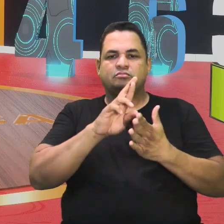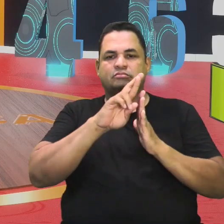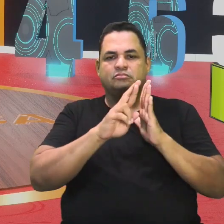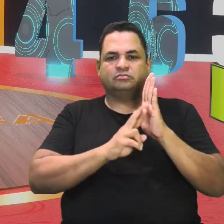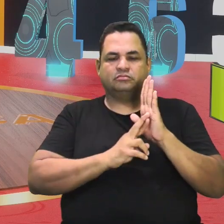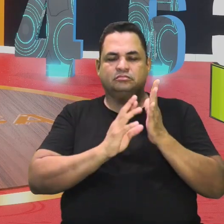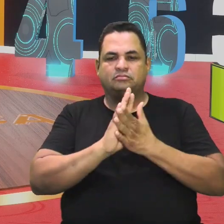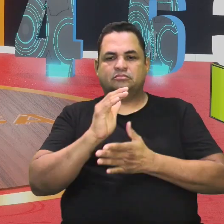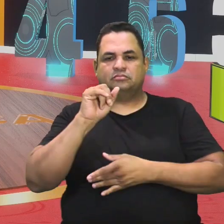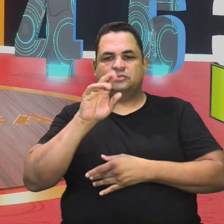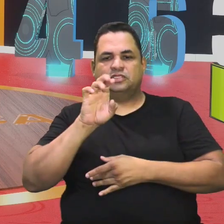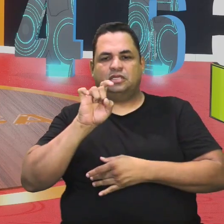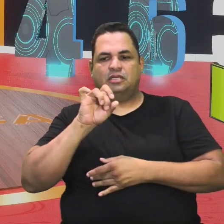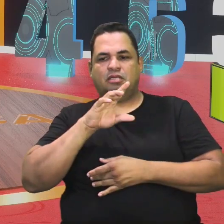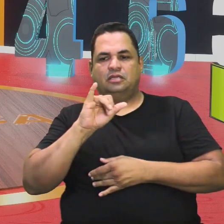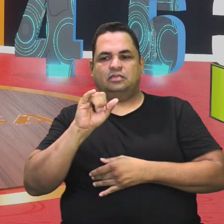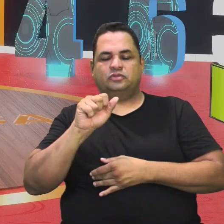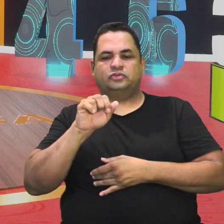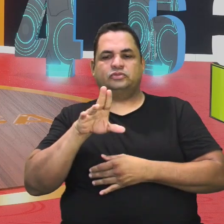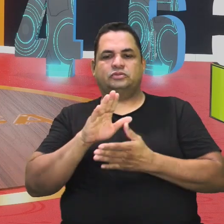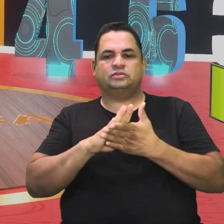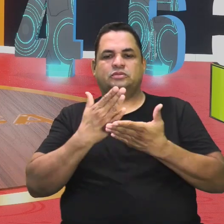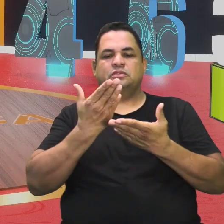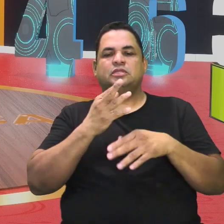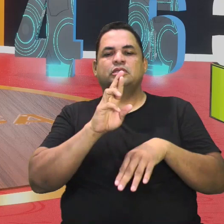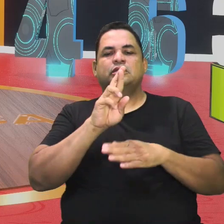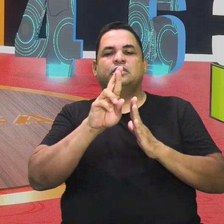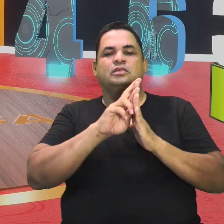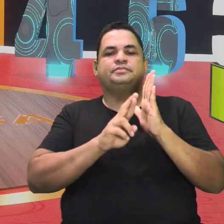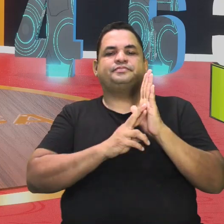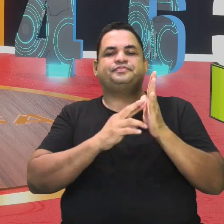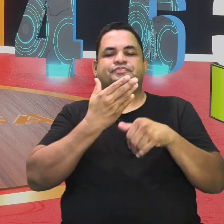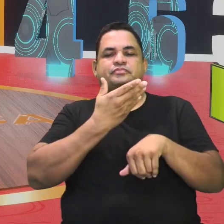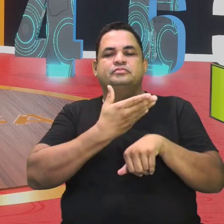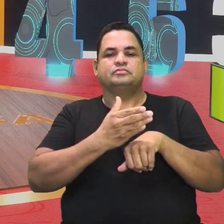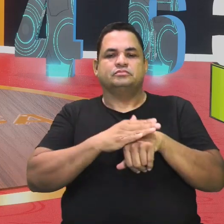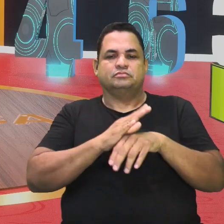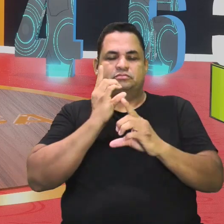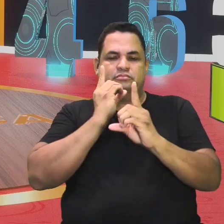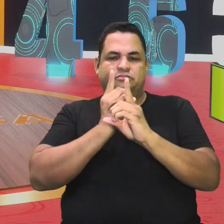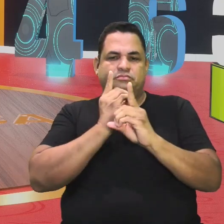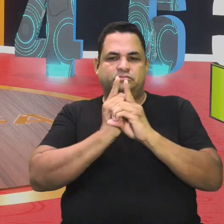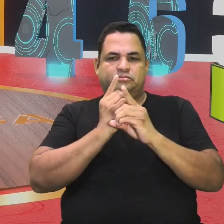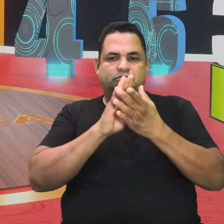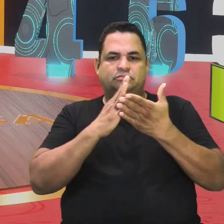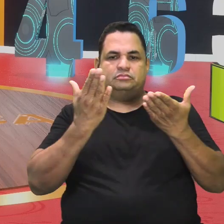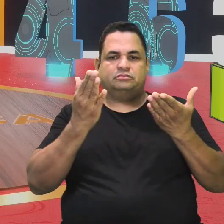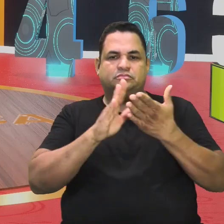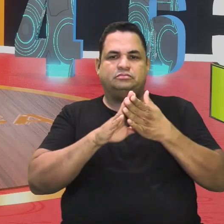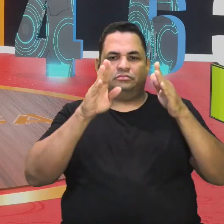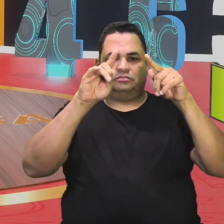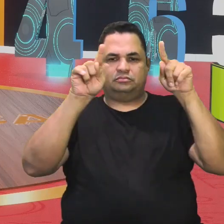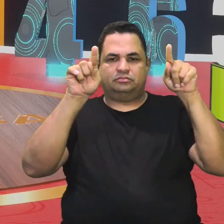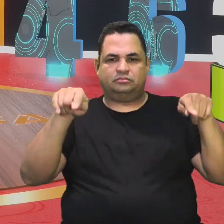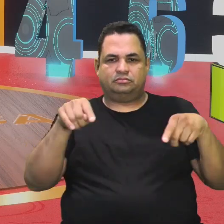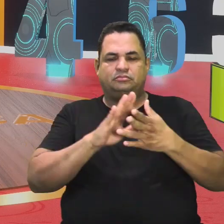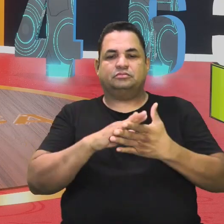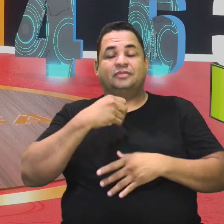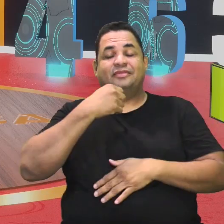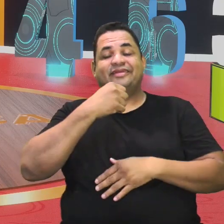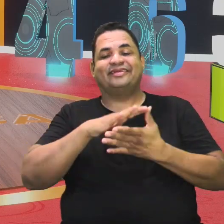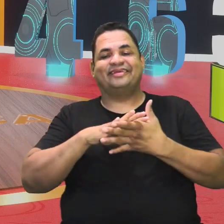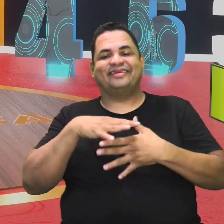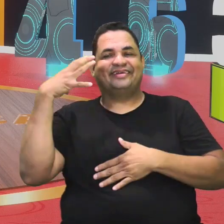regra de Sarri, né? Que é uma regra prática para encontrar o determinante. Depois daí, foi só cantar aquela